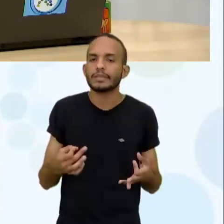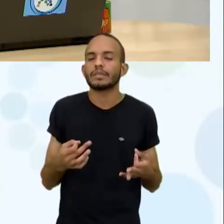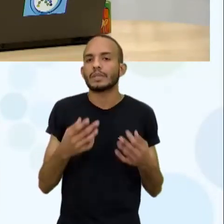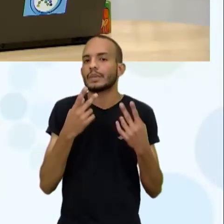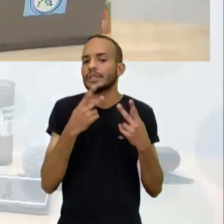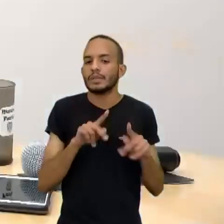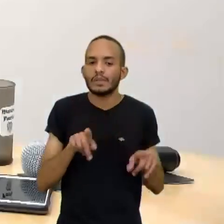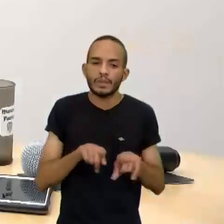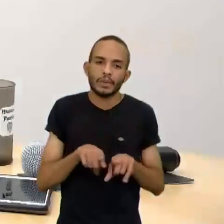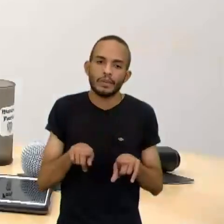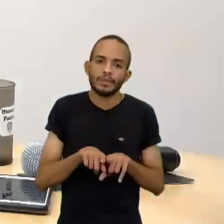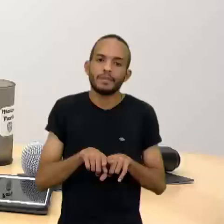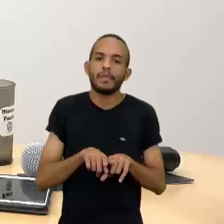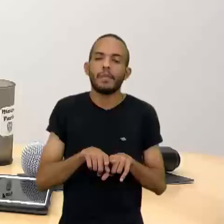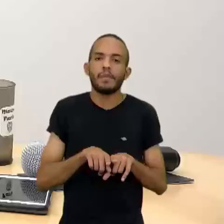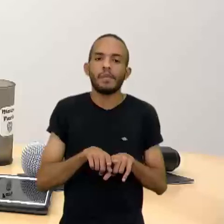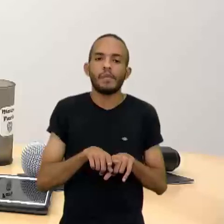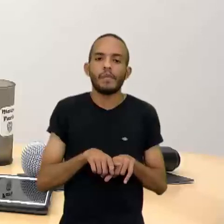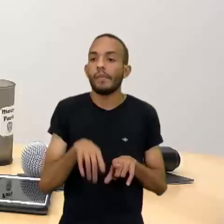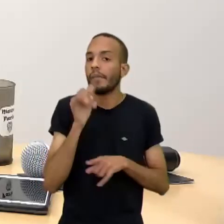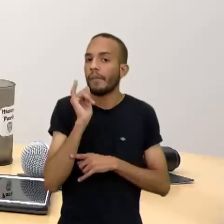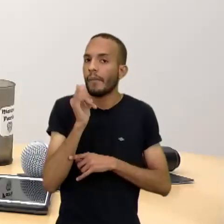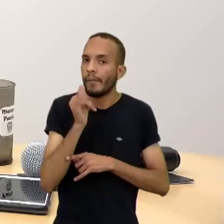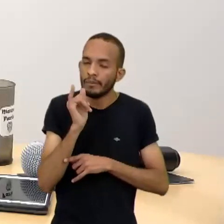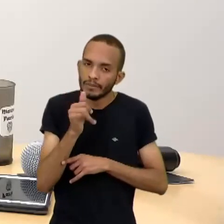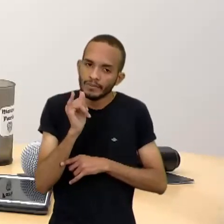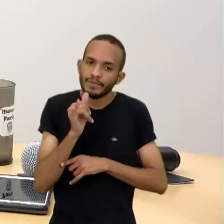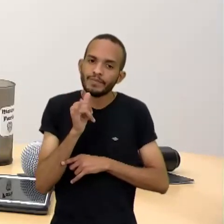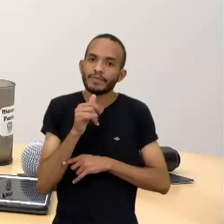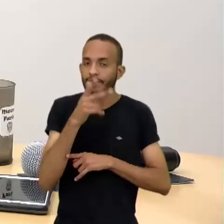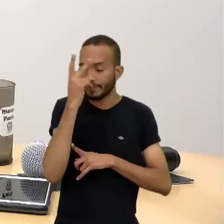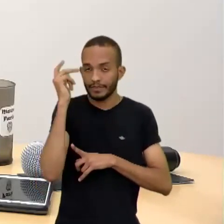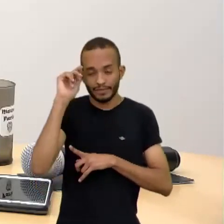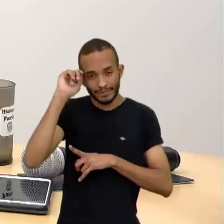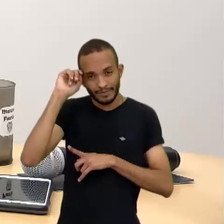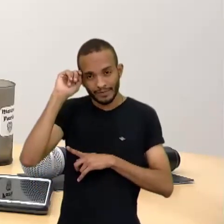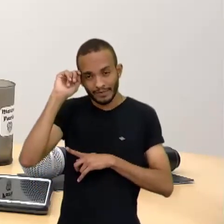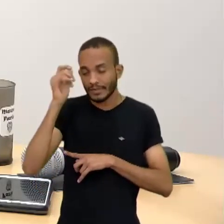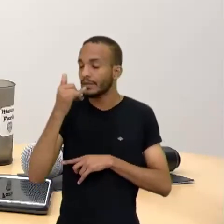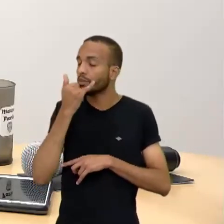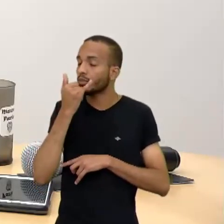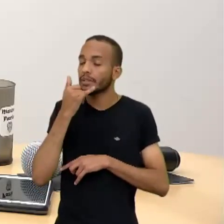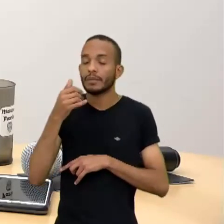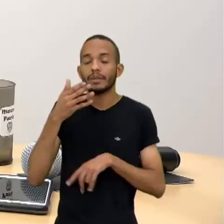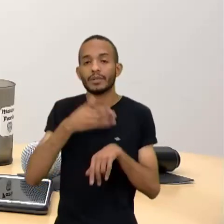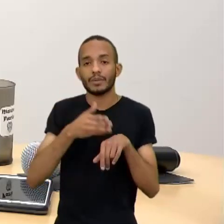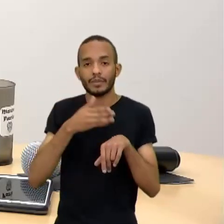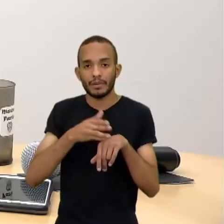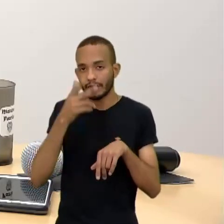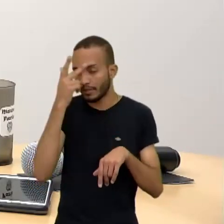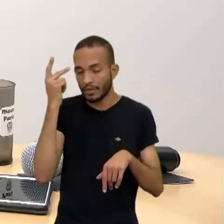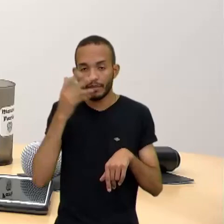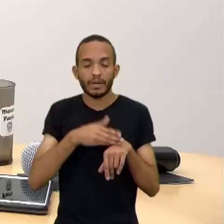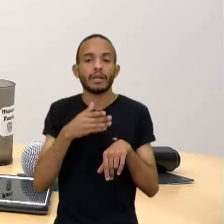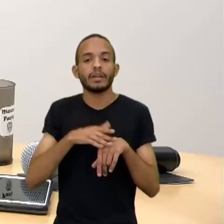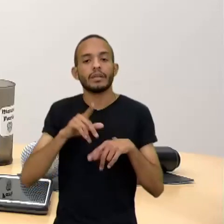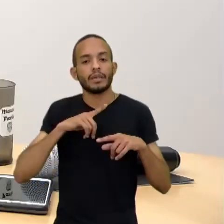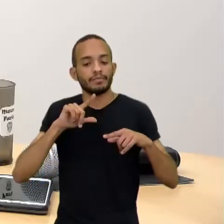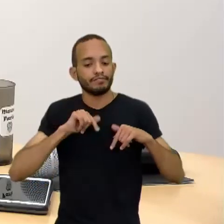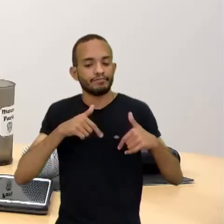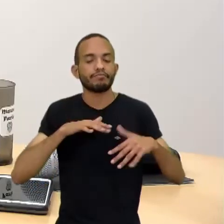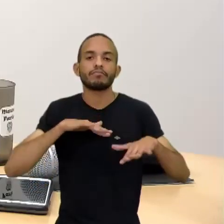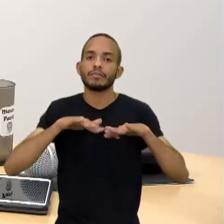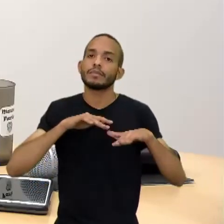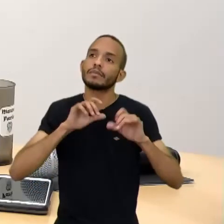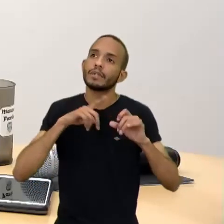isso na narrativa das pessoas brancas, não que não haja pessoas brancas que estejam envolvidas, sejam mobilizadas,